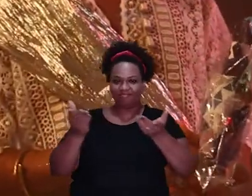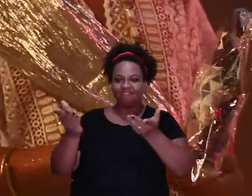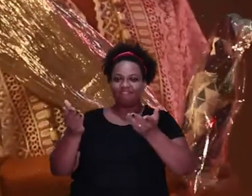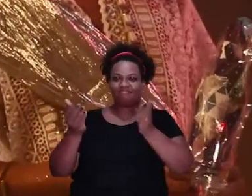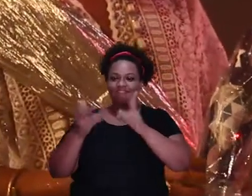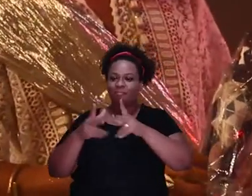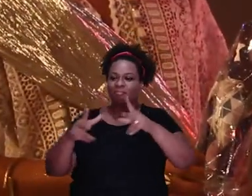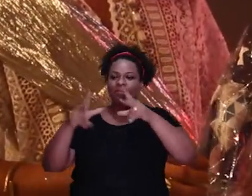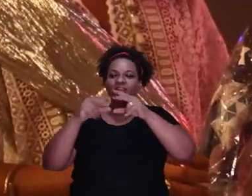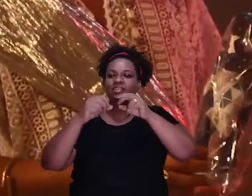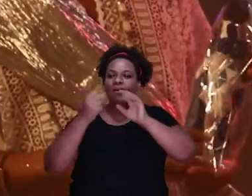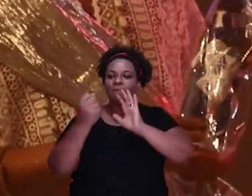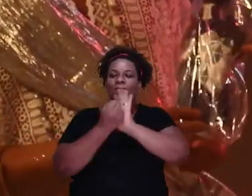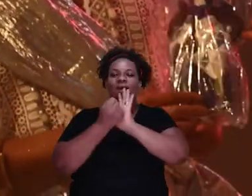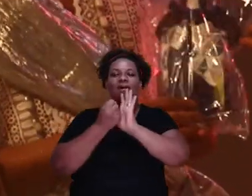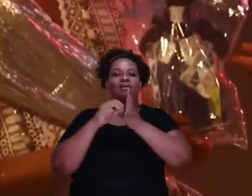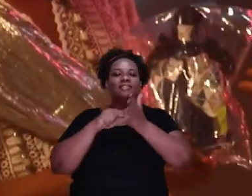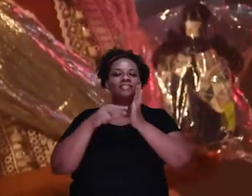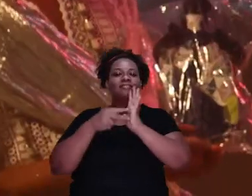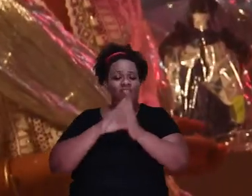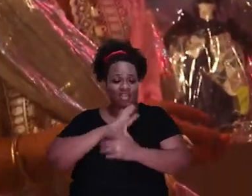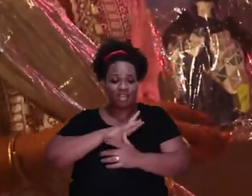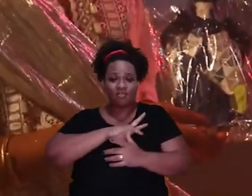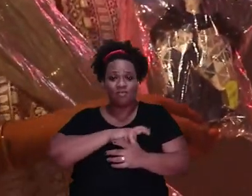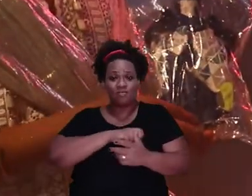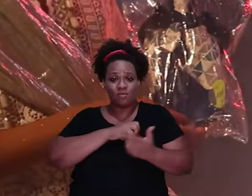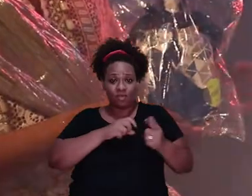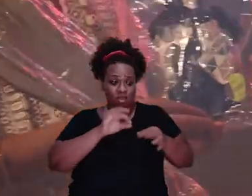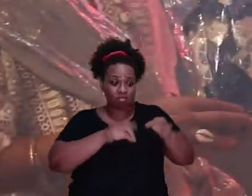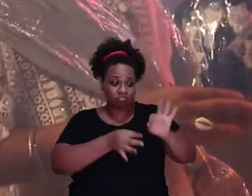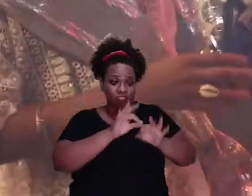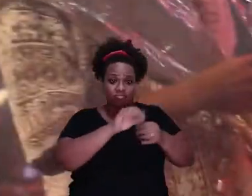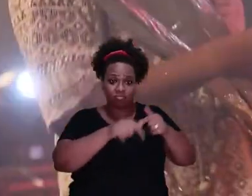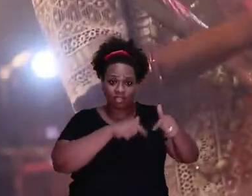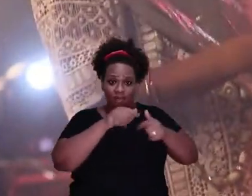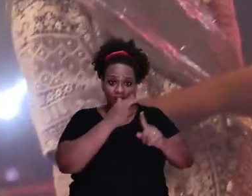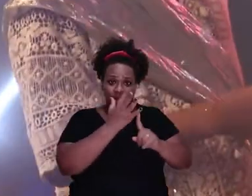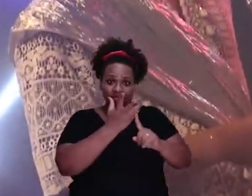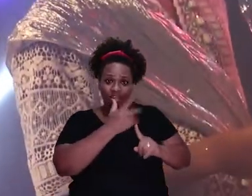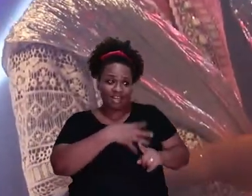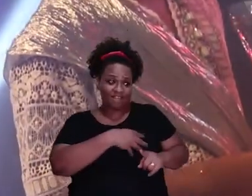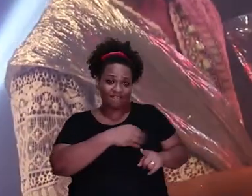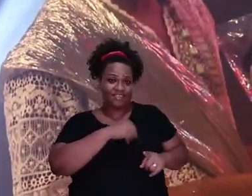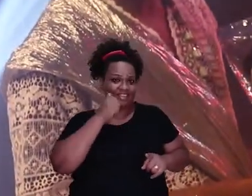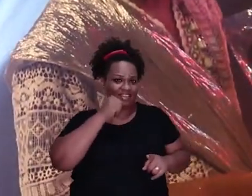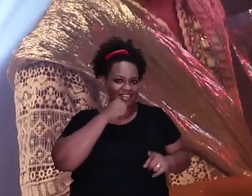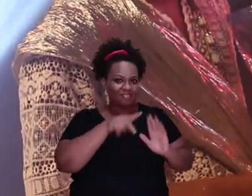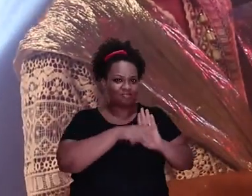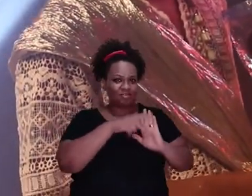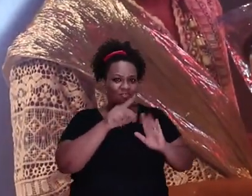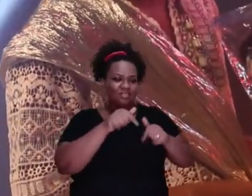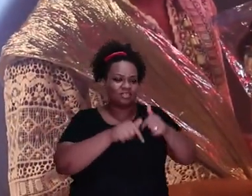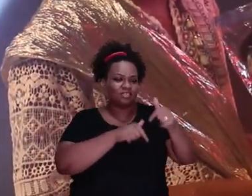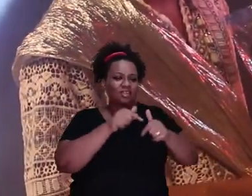a mãe deles roteiro é um a mamãe está com tanto amor que faz uma filha nossa casa da